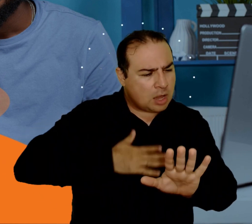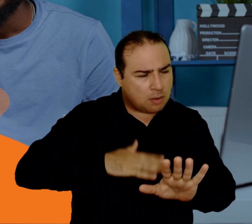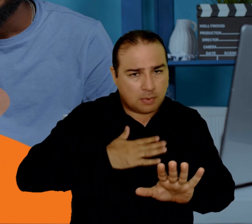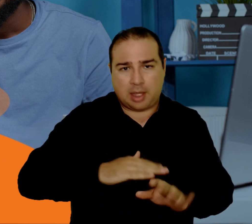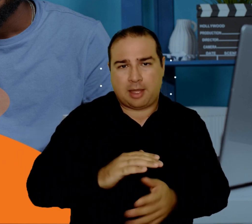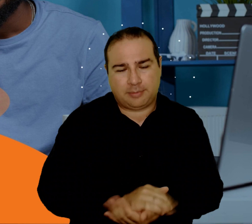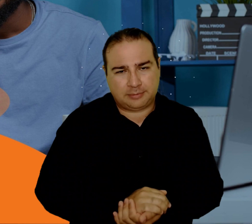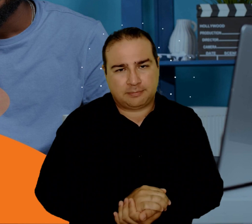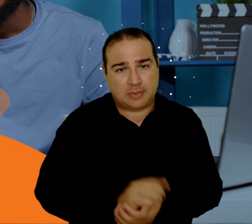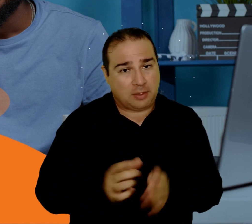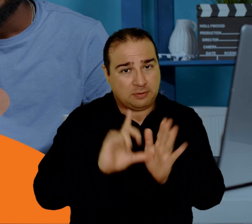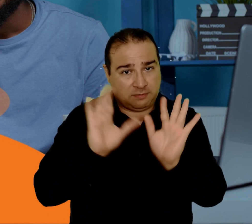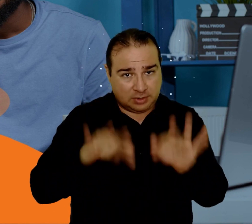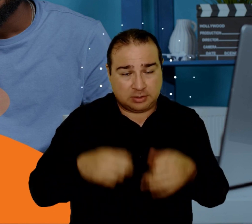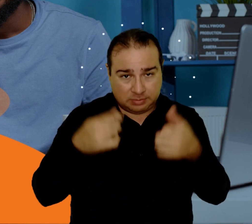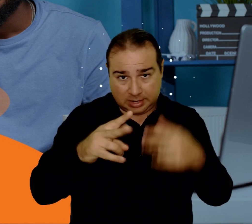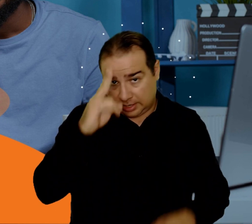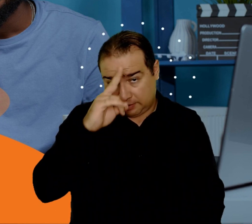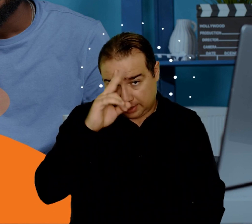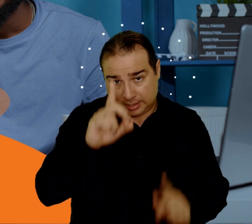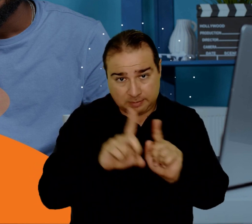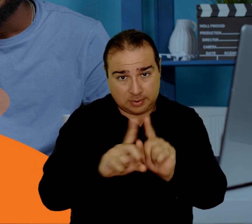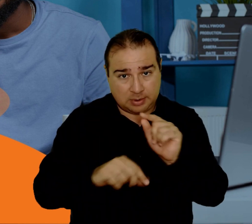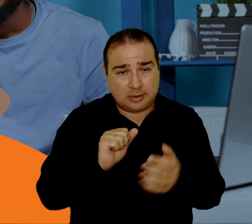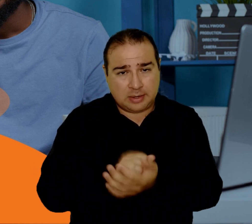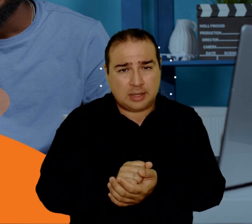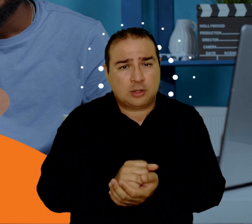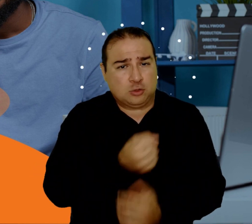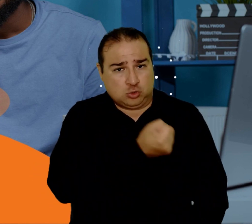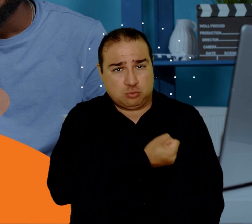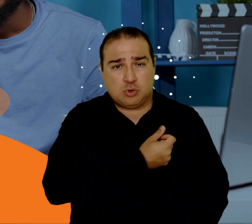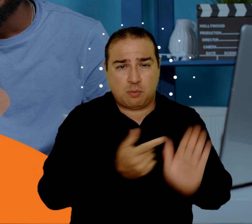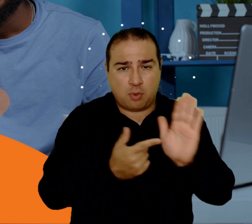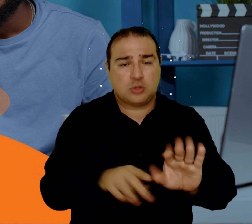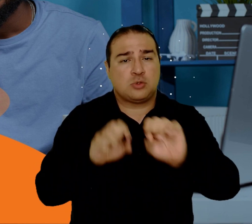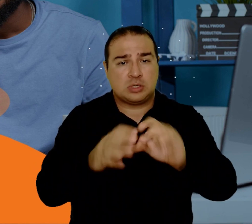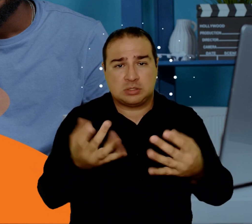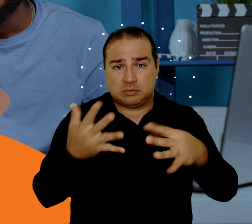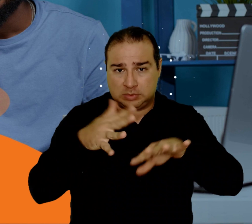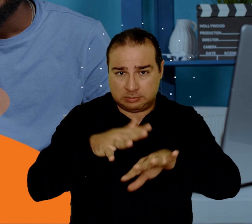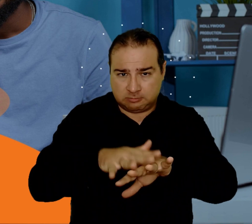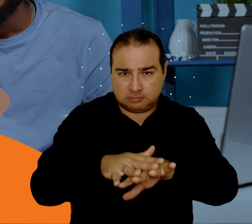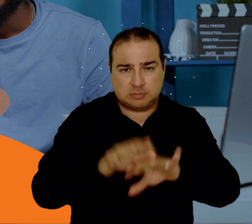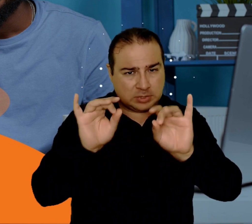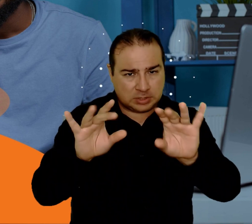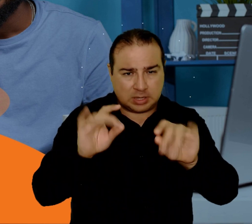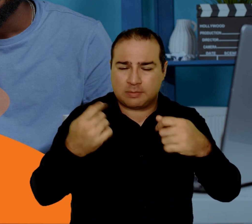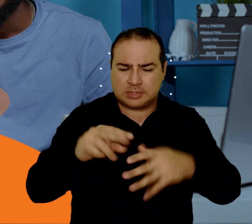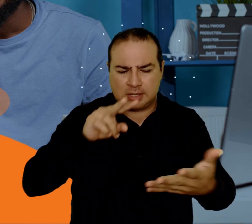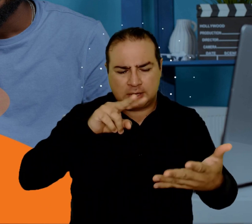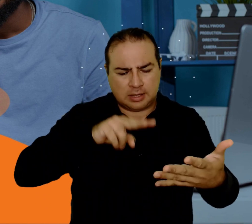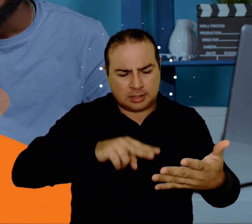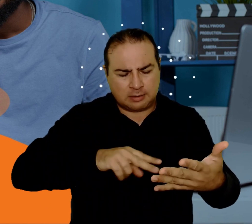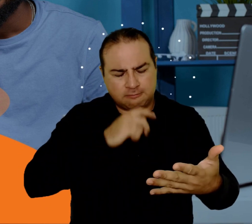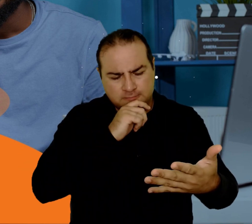diferenças. Antes de me despedir, eu queria lembrar que as estatísticas da educação especial precisam ser lidas, eu diria,